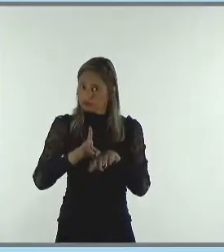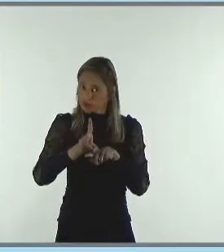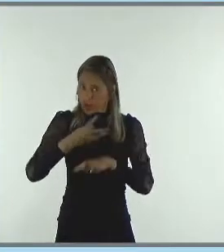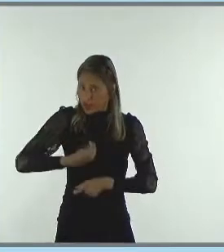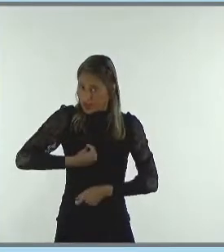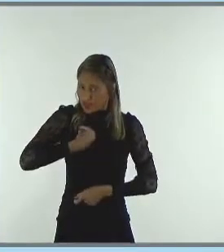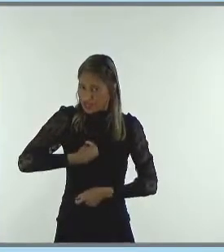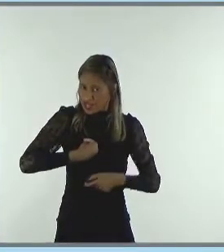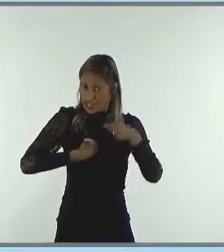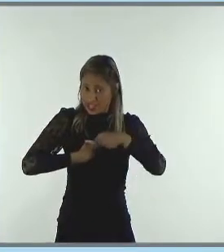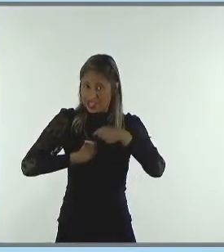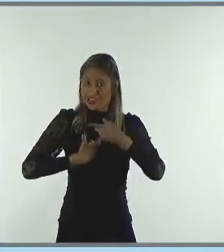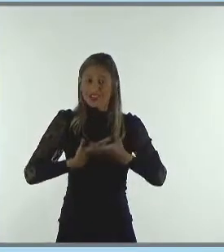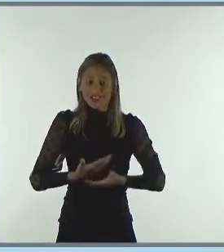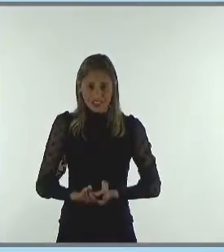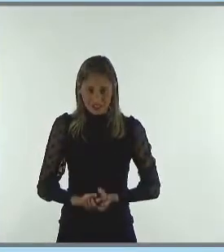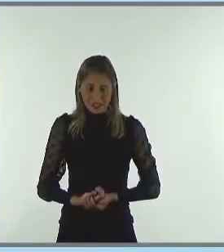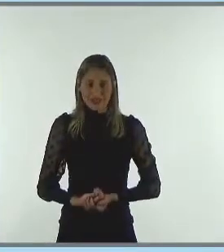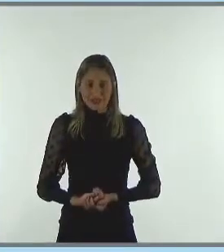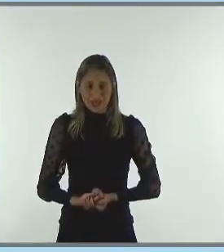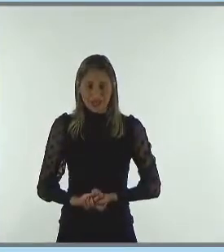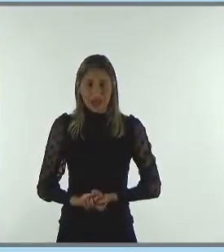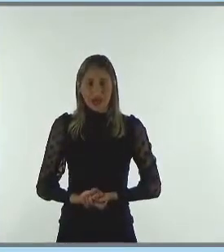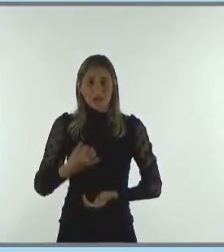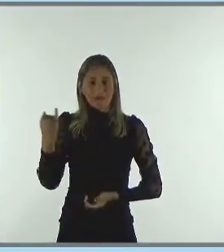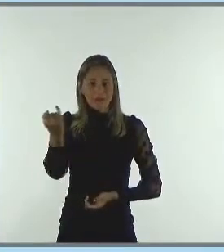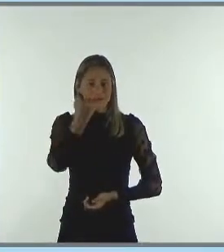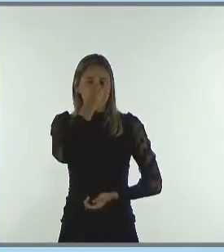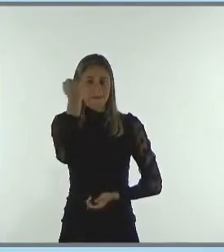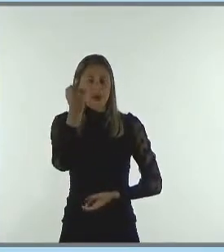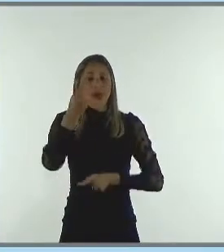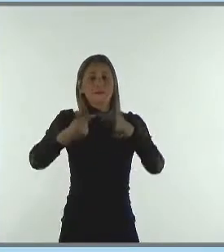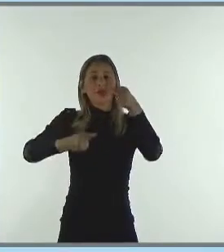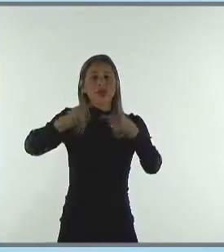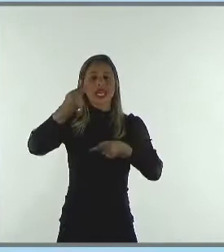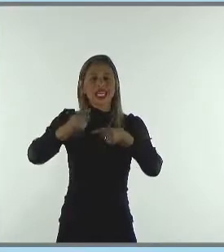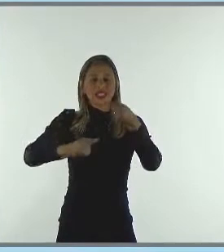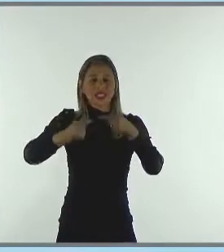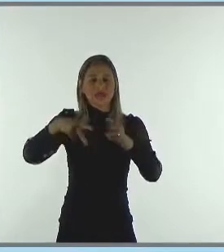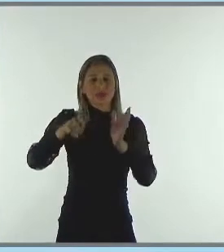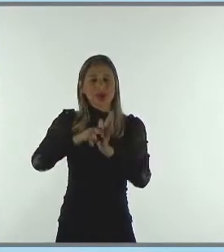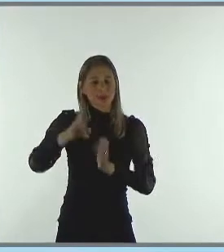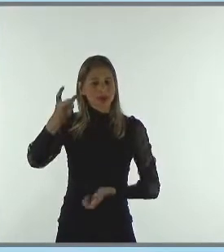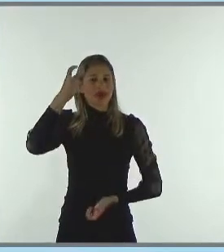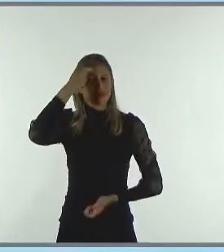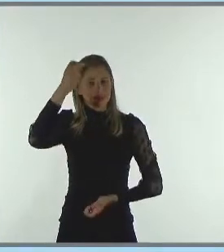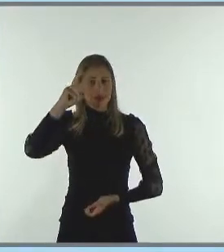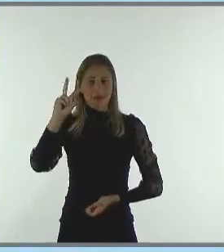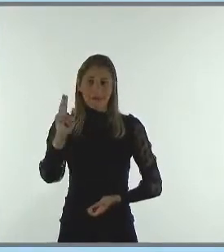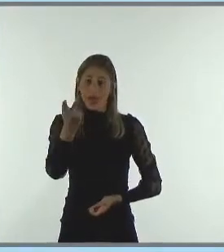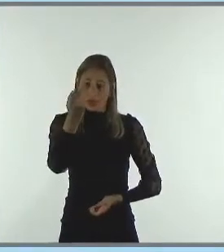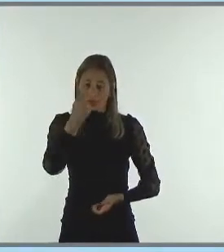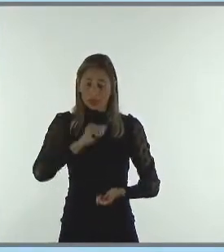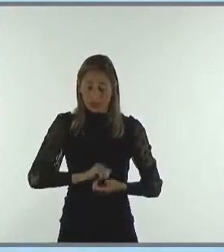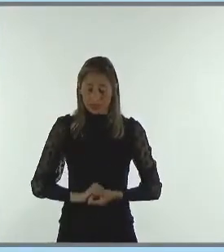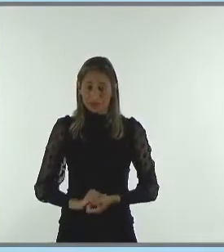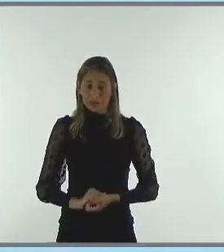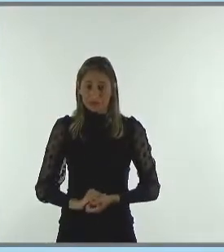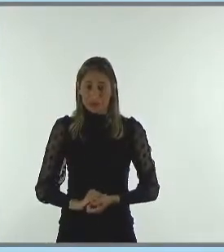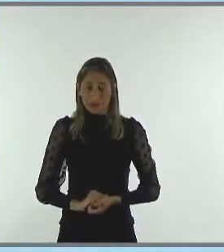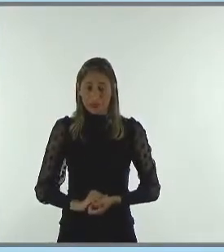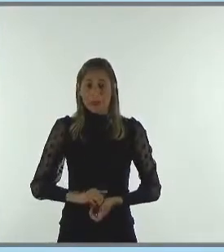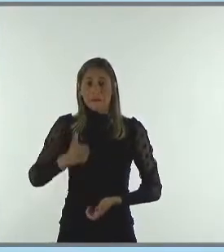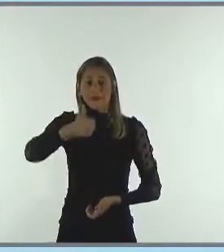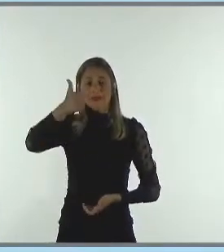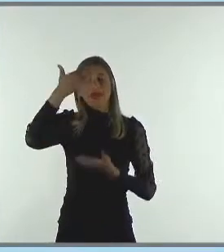vivo aí uma parte importante das políticas culturais de Belo Horizonte. Então, enfim, primeiro